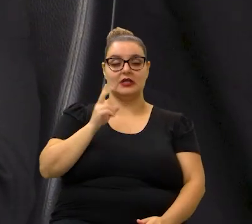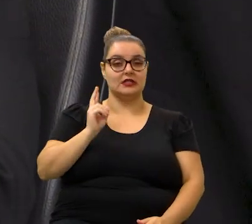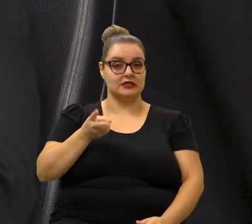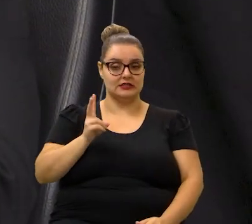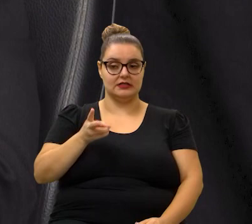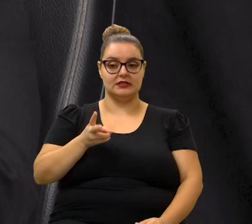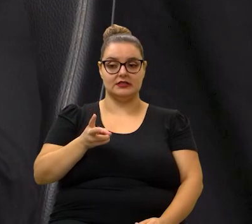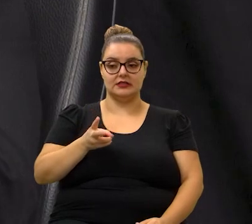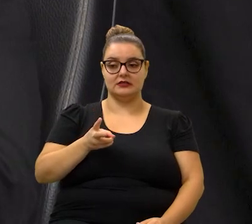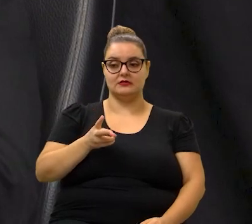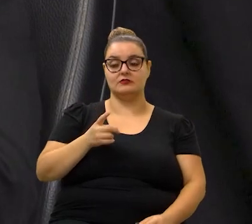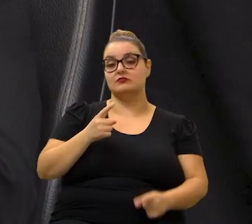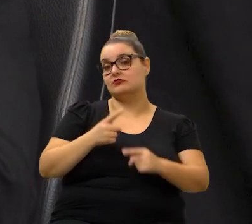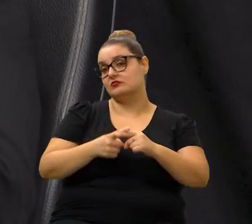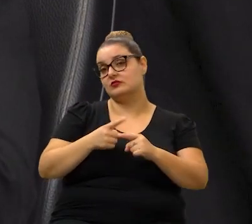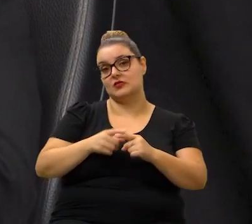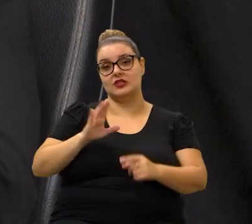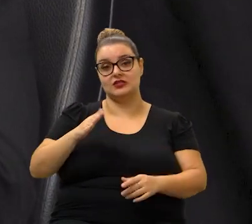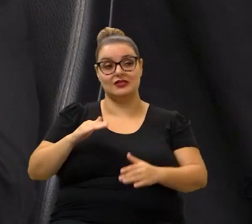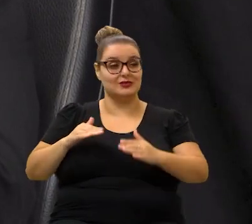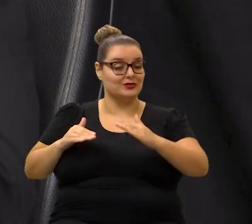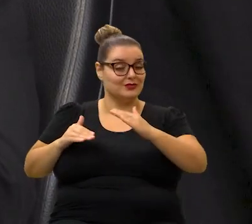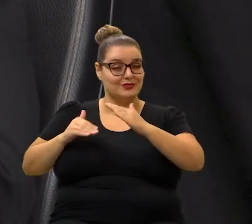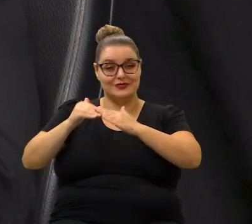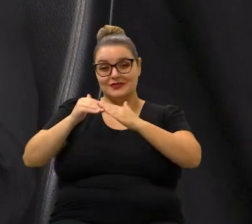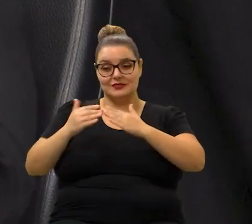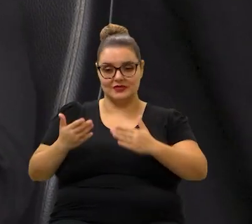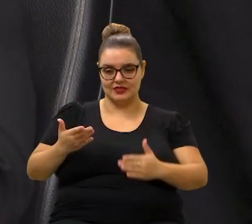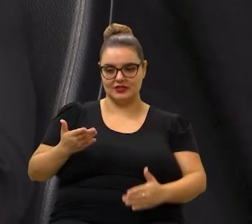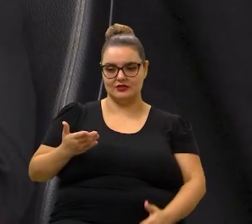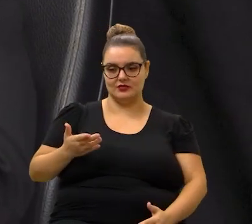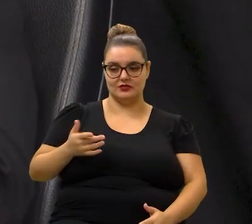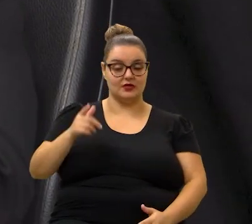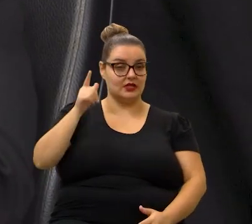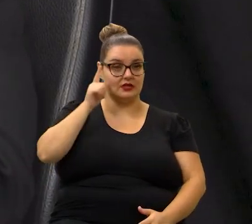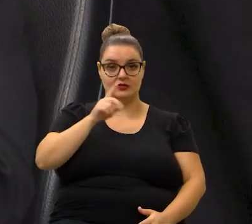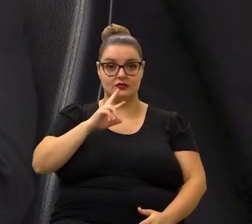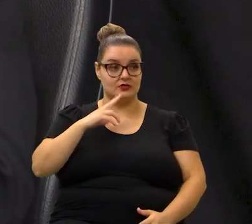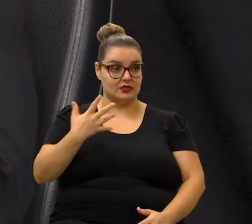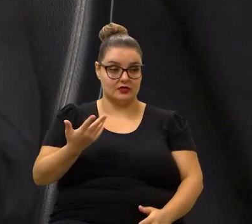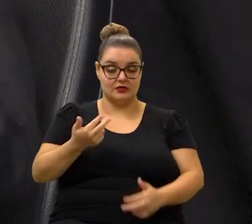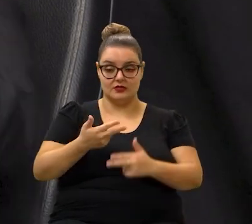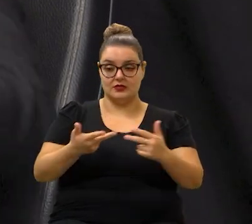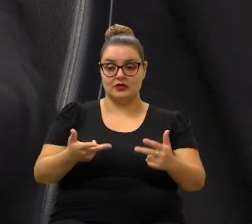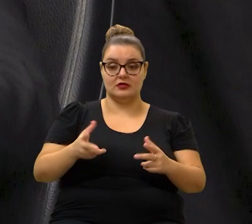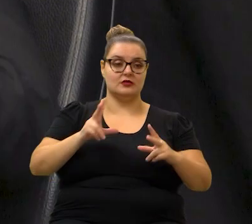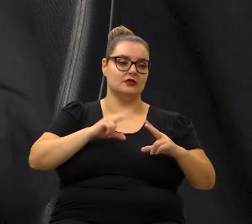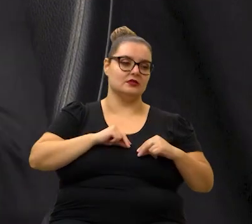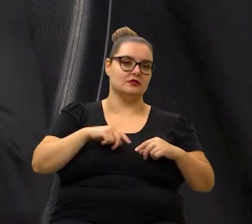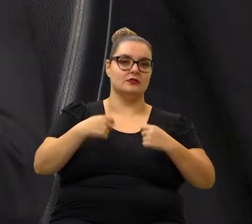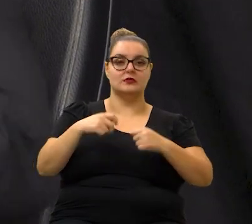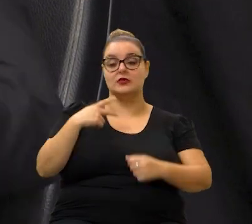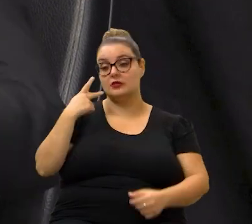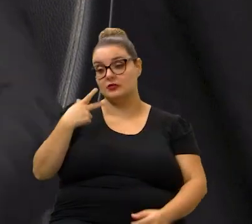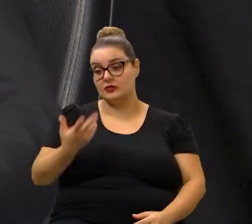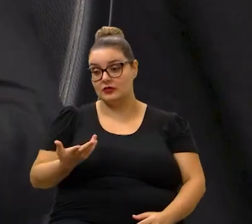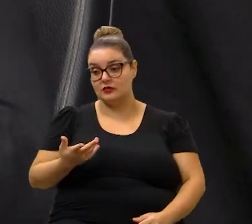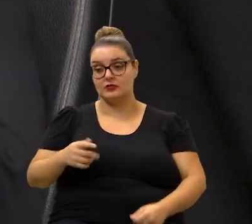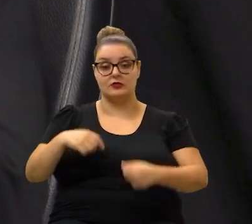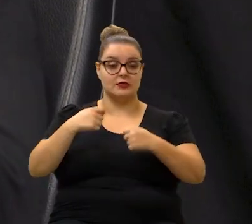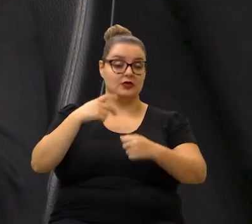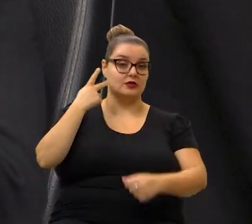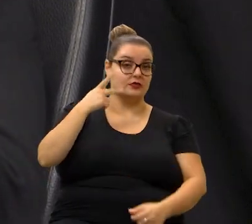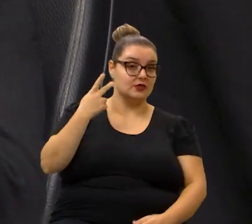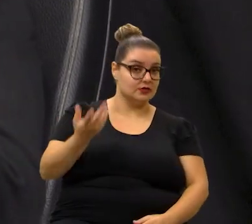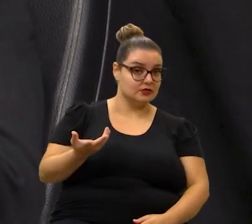sempre porque elas já estão no limite muit das vezes porque elas não conseguiram resolver algo fala Poxa eu vou precisar do político eu vou precisar do